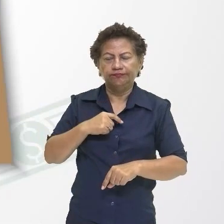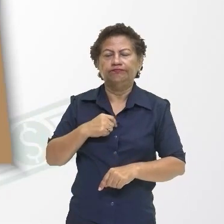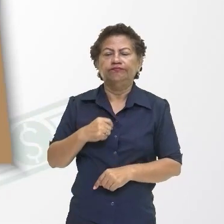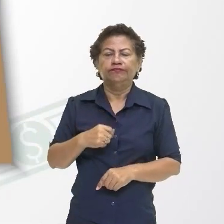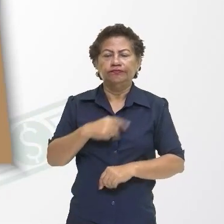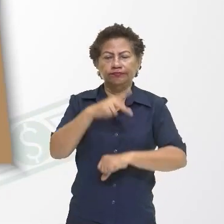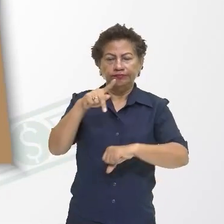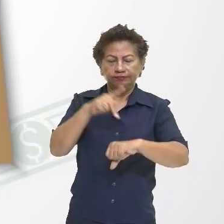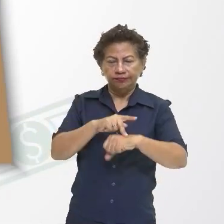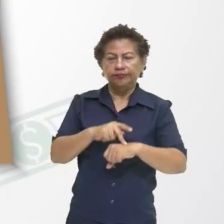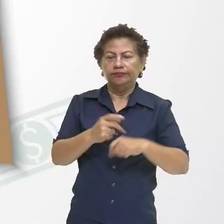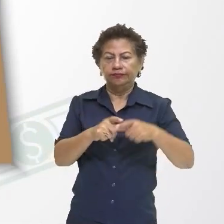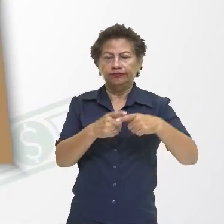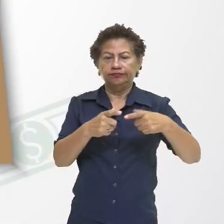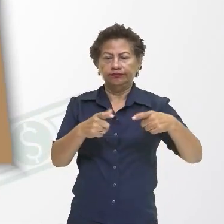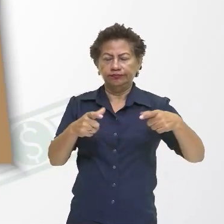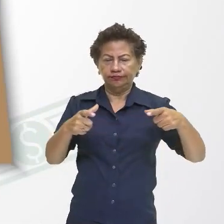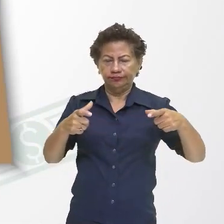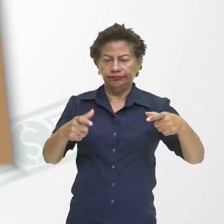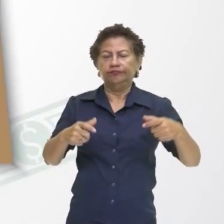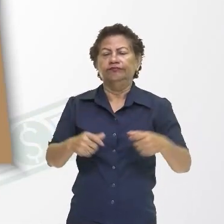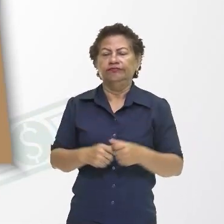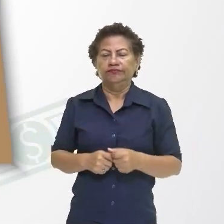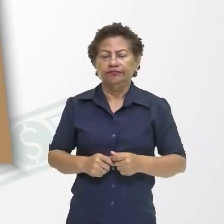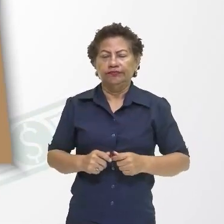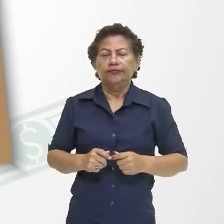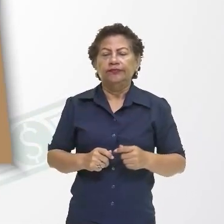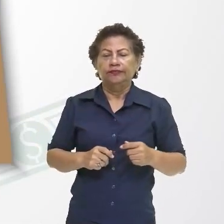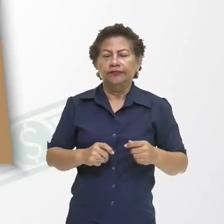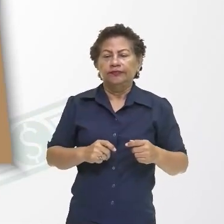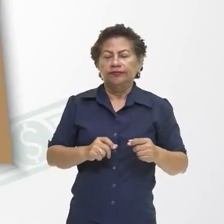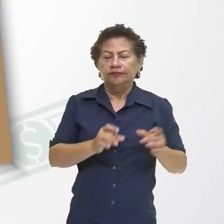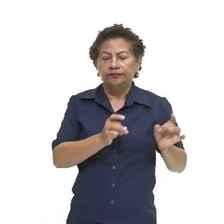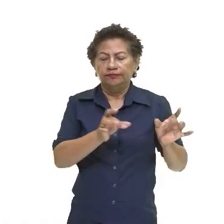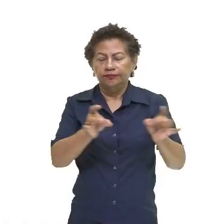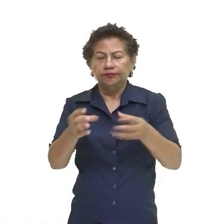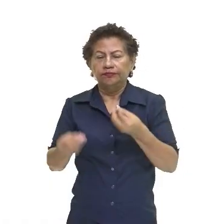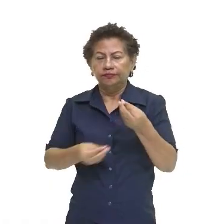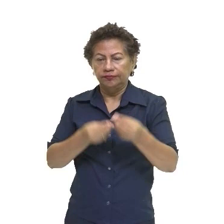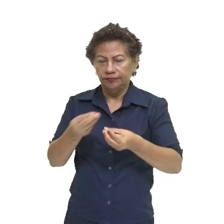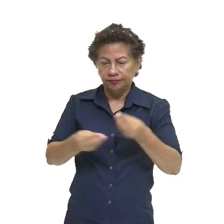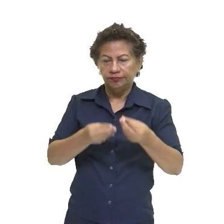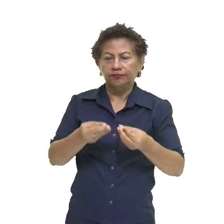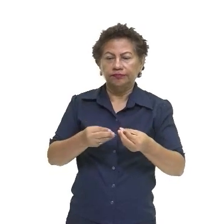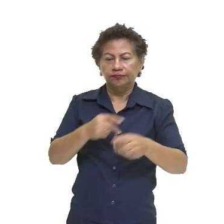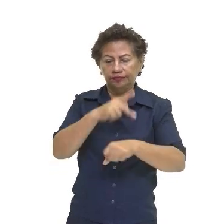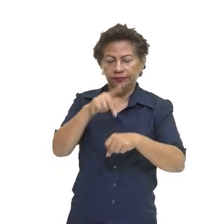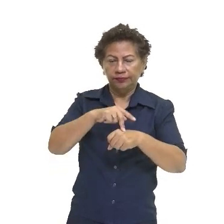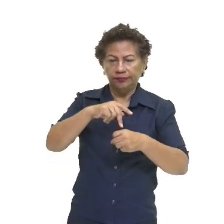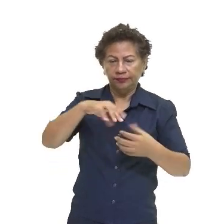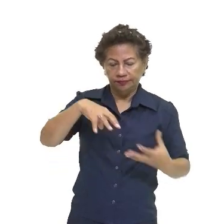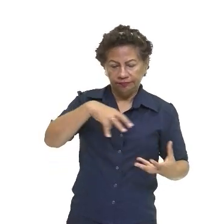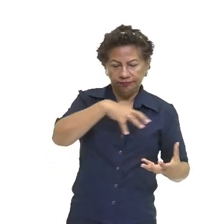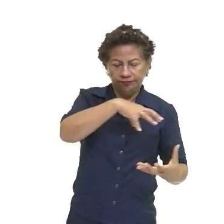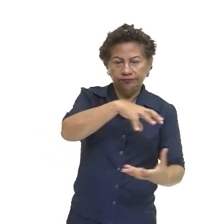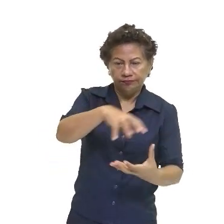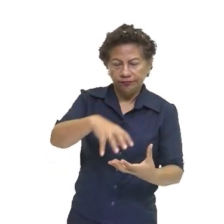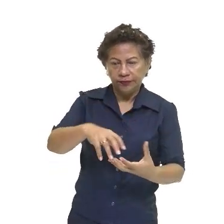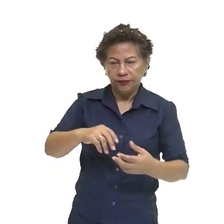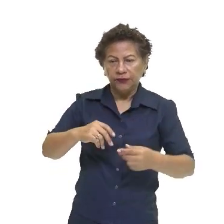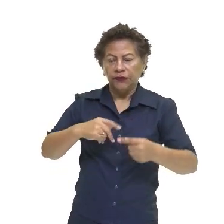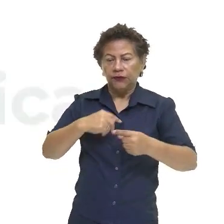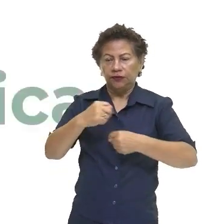estão expandindo as áreas de negócios ao verem o mundo todo como um mercado. Países estão se unindo como uma enorme economia